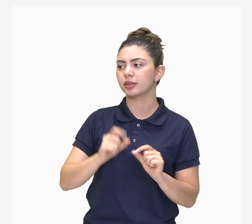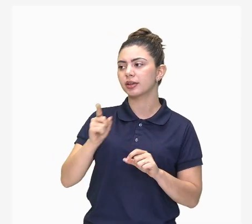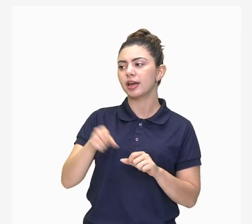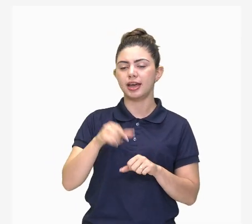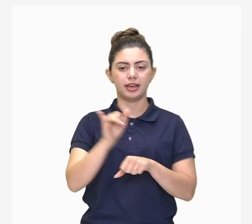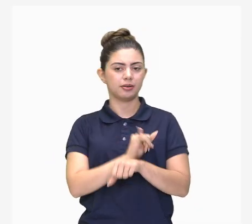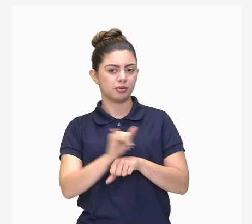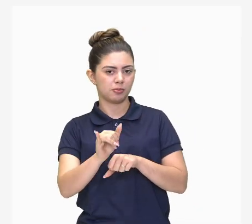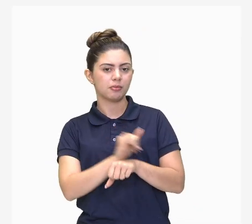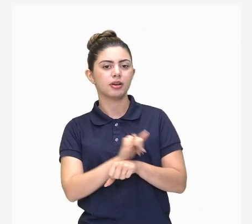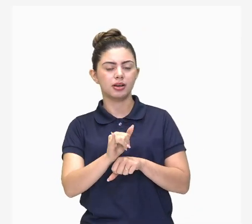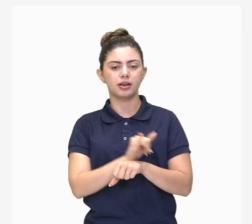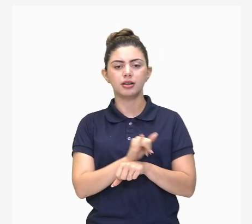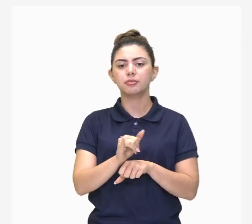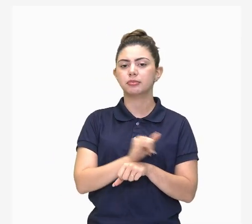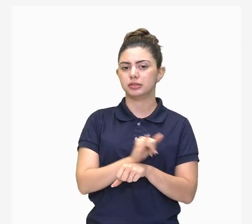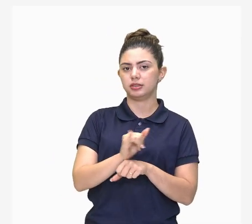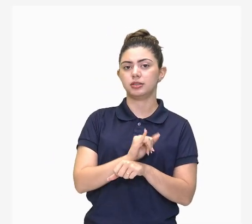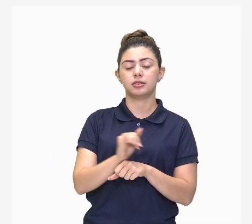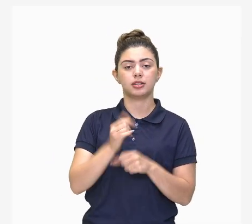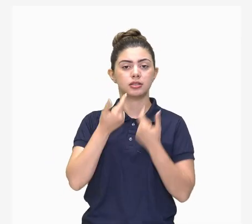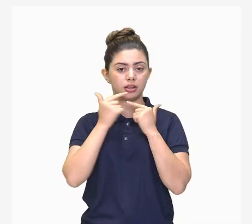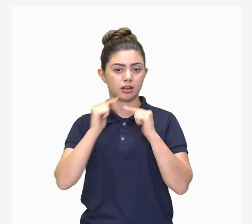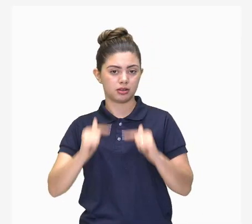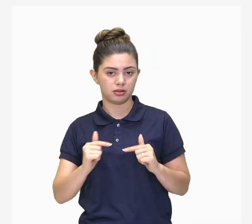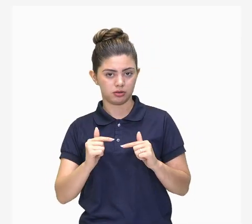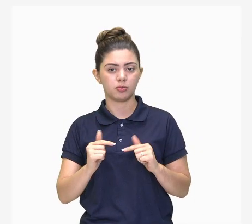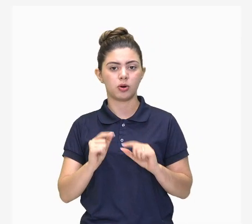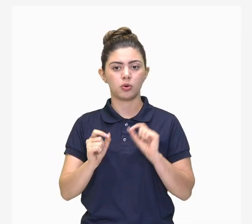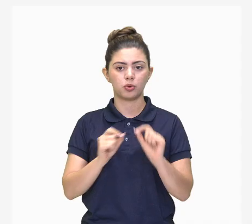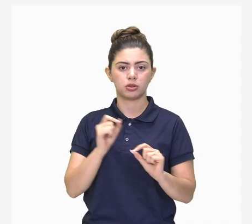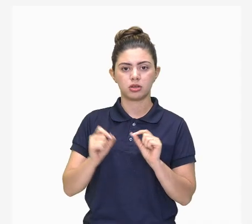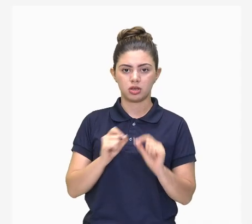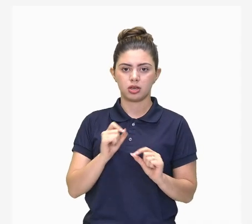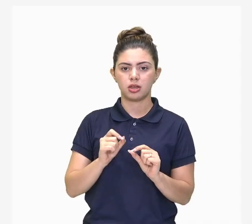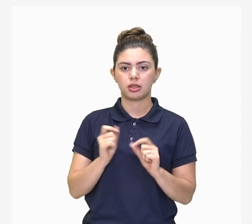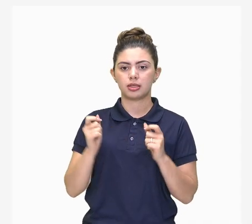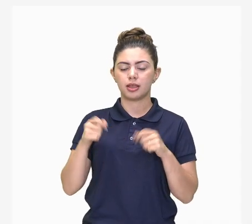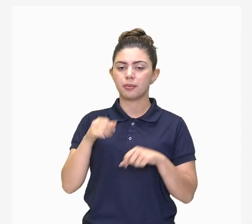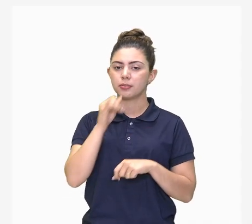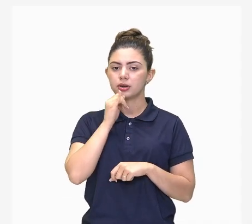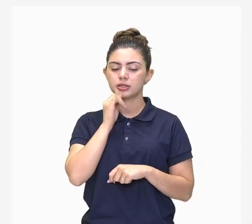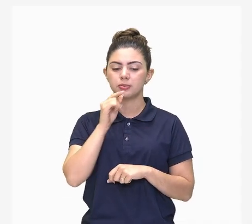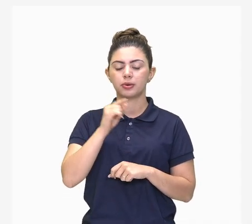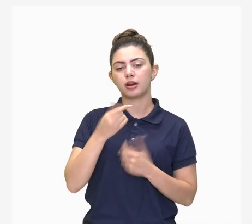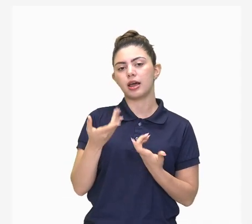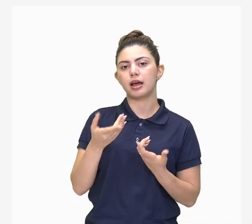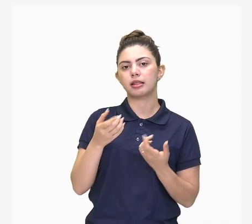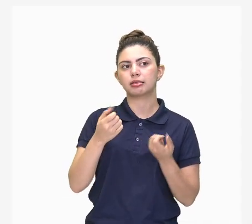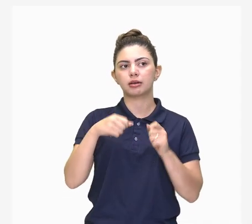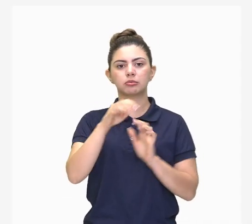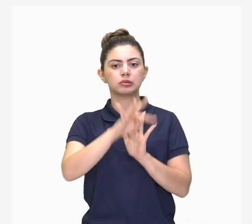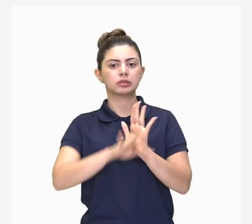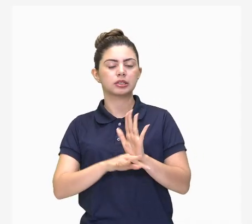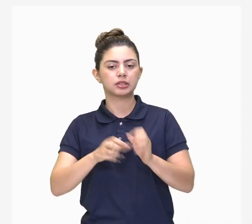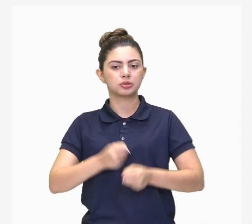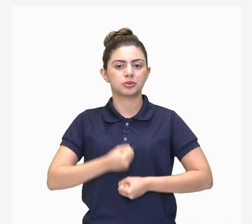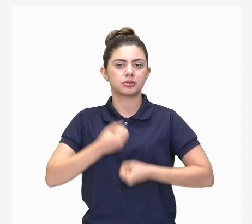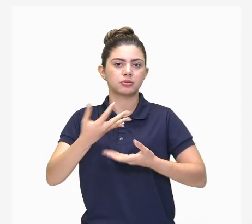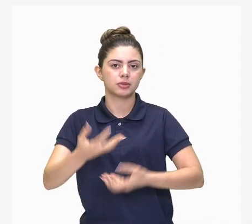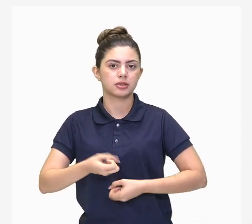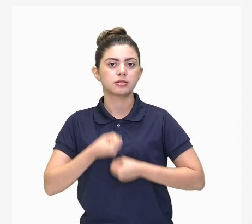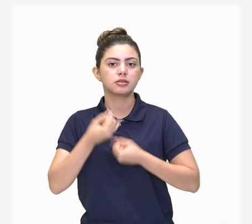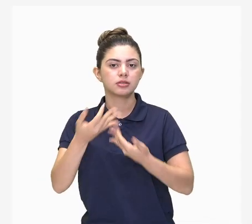recurso estilístico que torna o discurso mais expressivo e